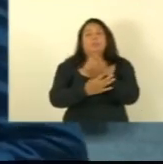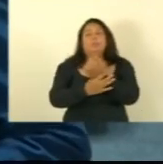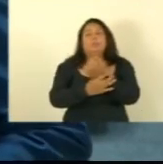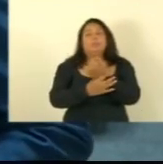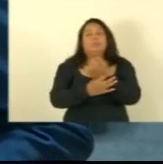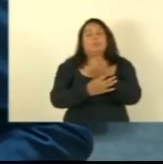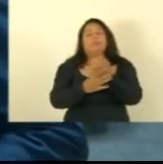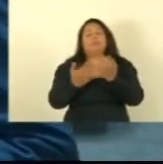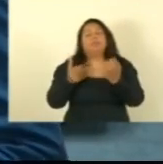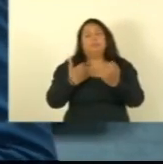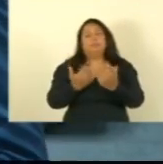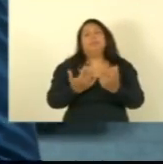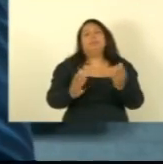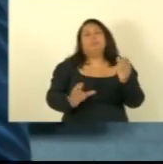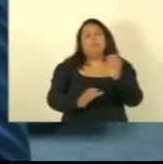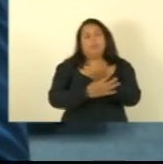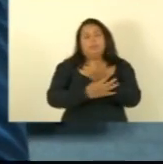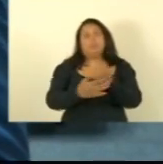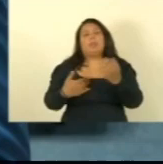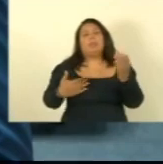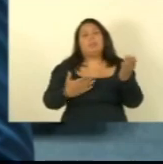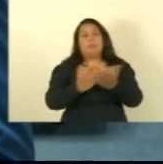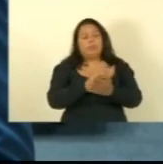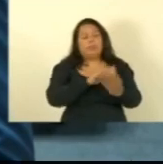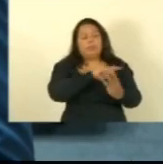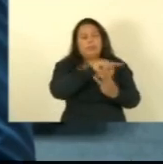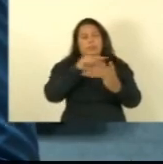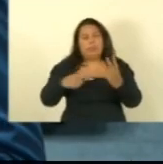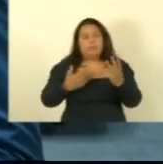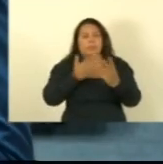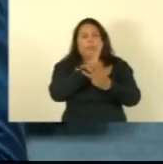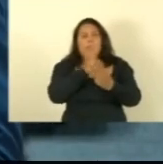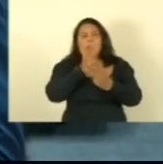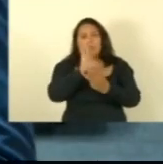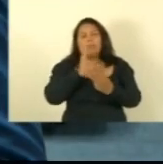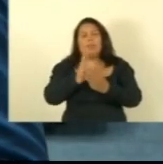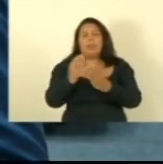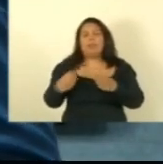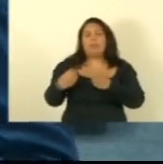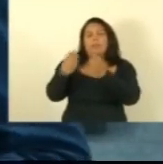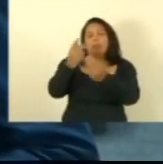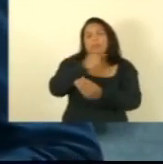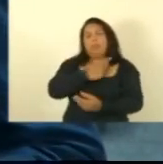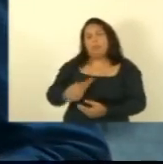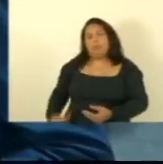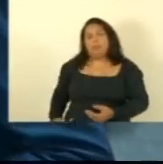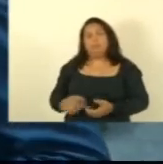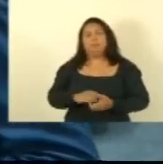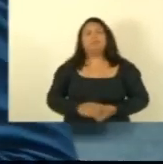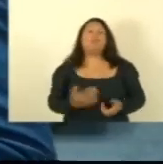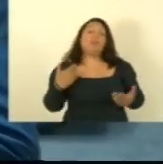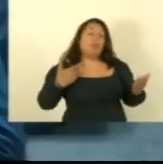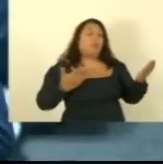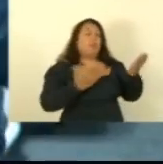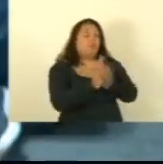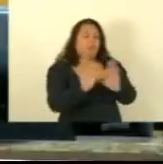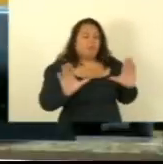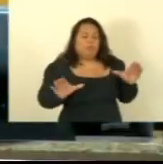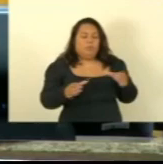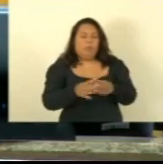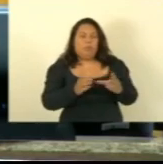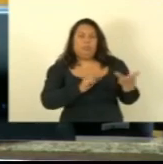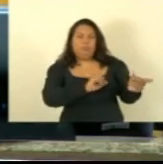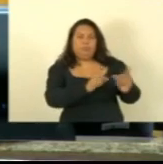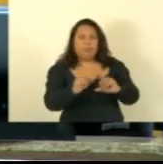Presidente, Comissão de Segurança. Aprovado nas 3 comissões. Devolvo a matéria ao presidente. Aprovado nas comissões